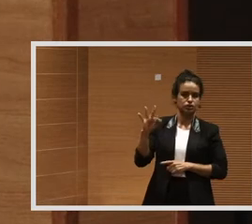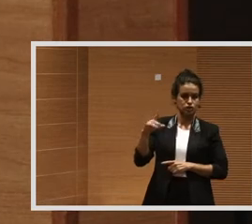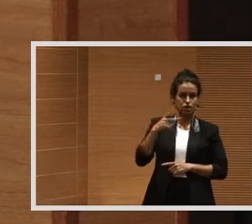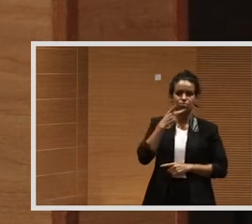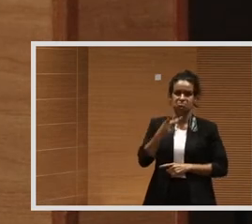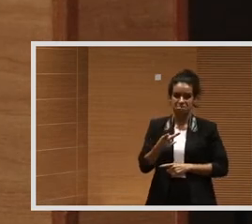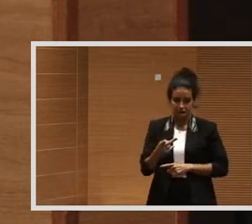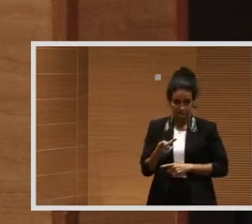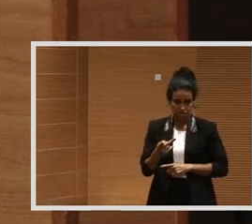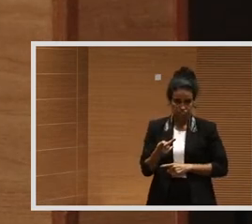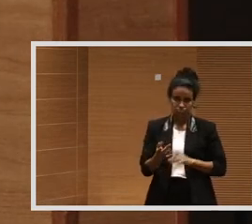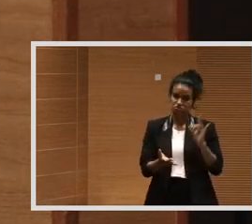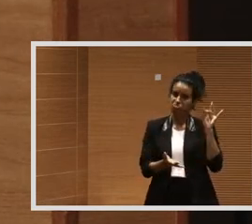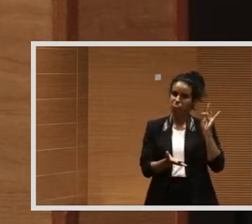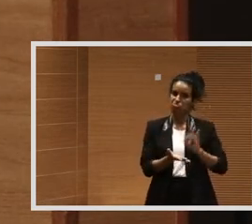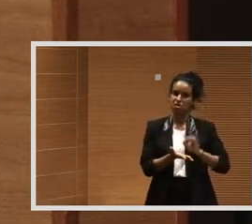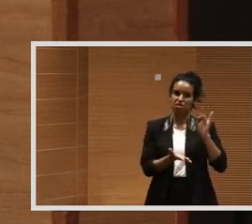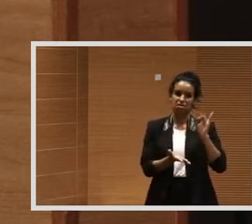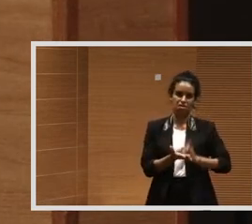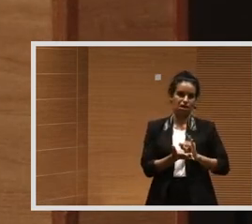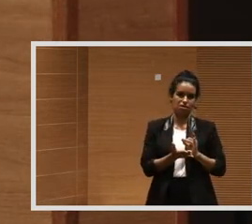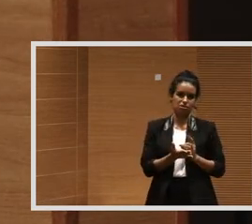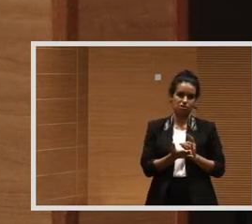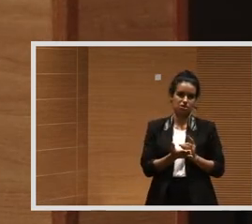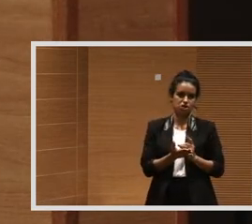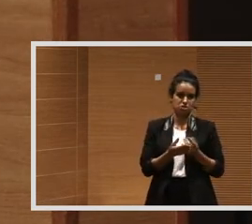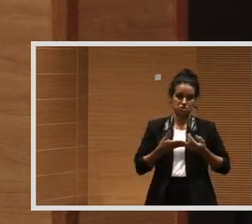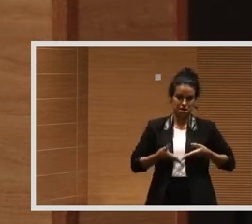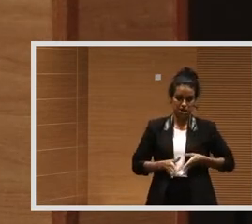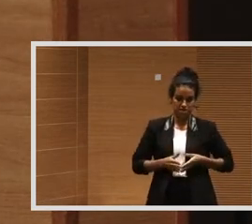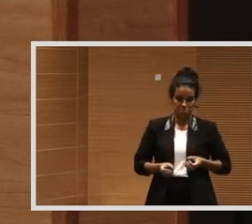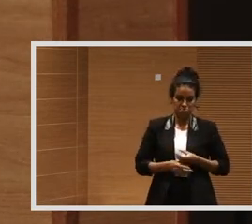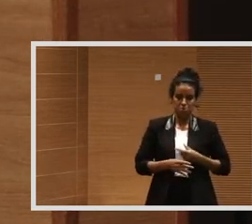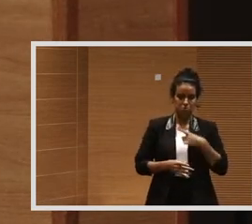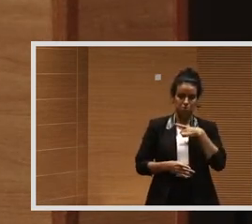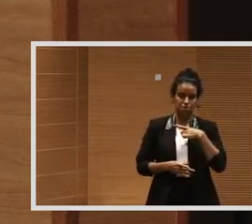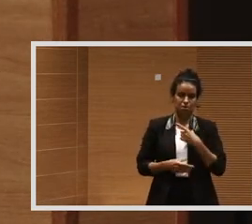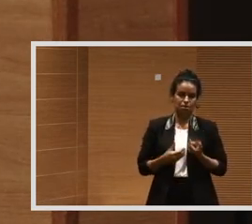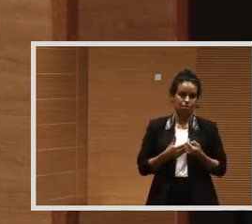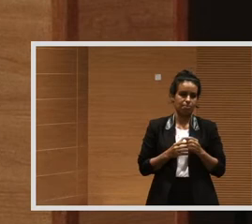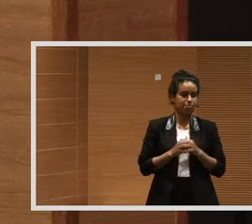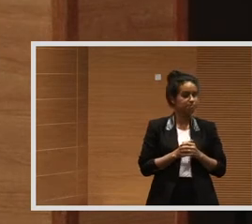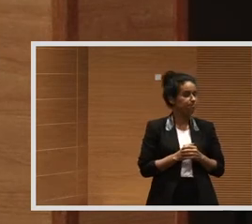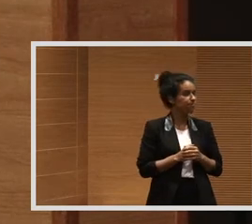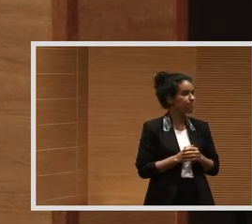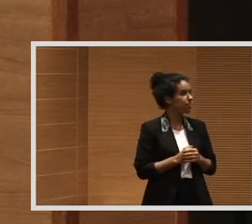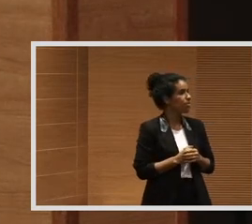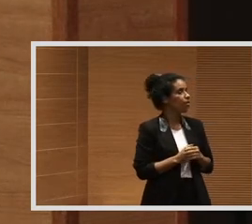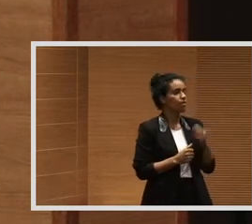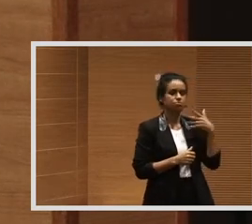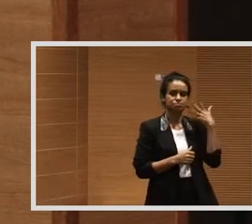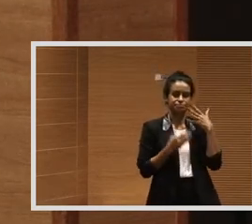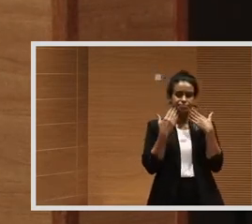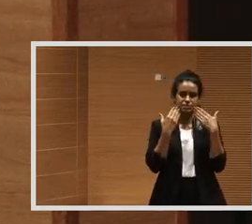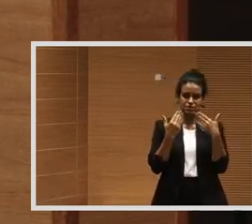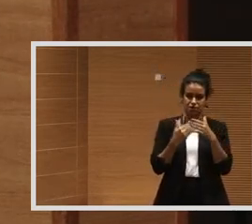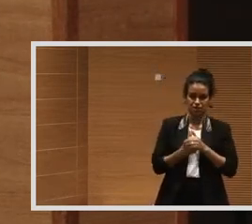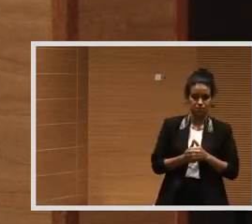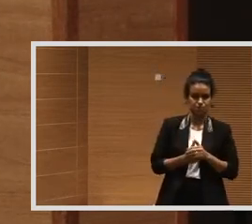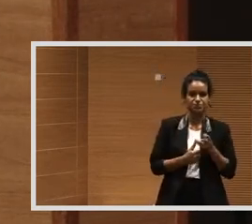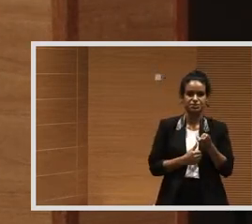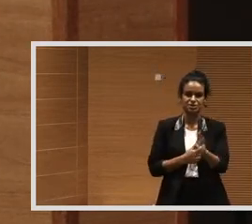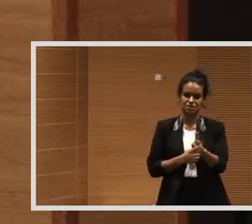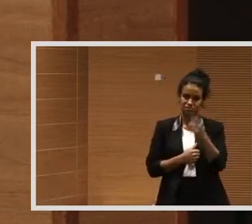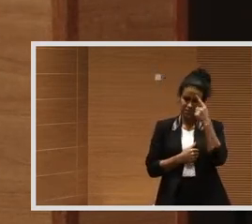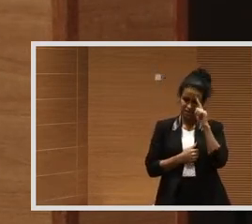eu aprendi mais uma vez muito com a apresentação do Lugon e sua, Cida, que eu acompanho de vez em quando, a gente está quase